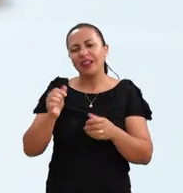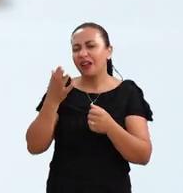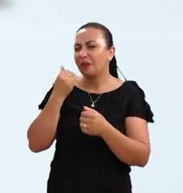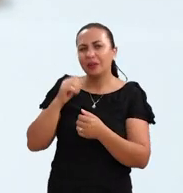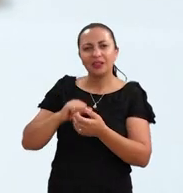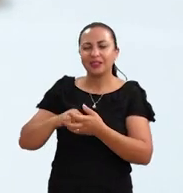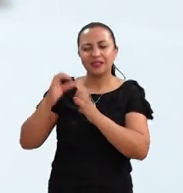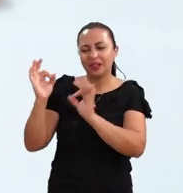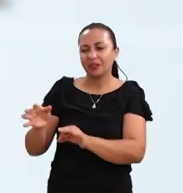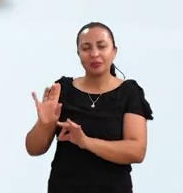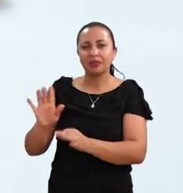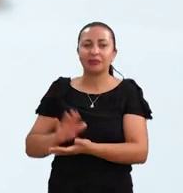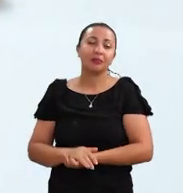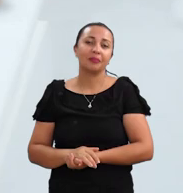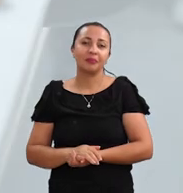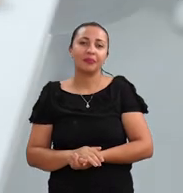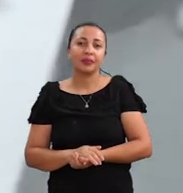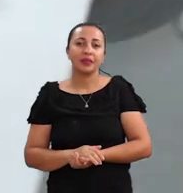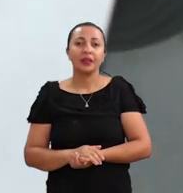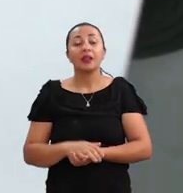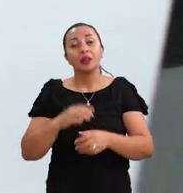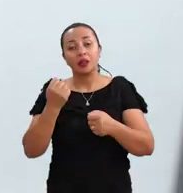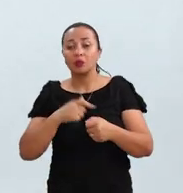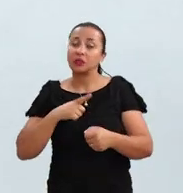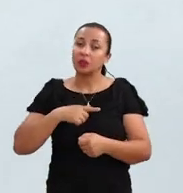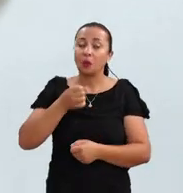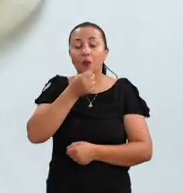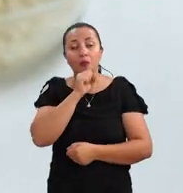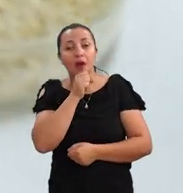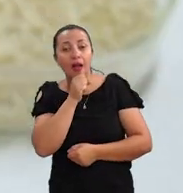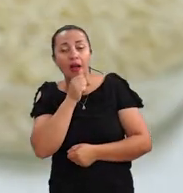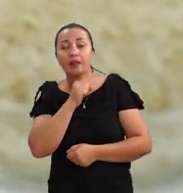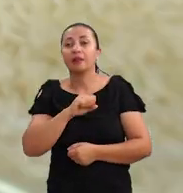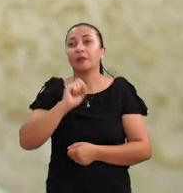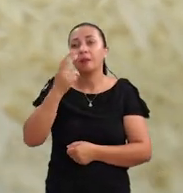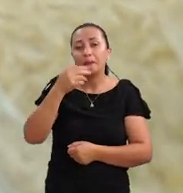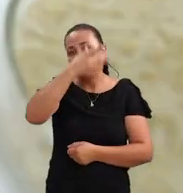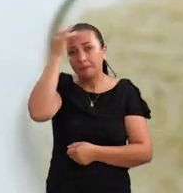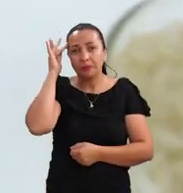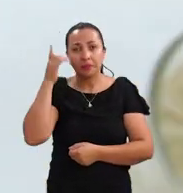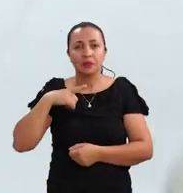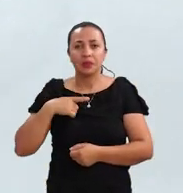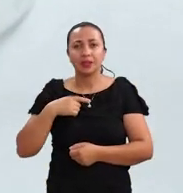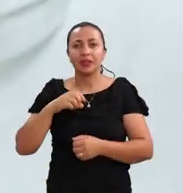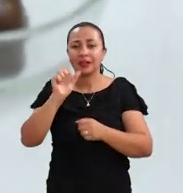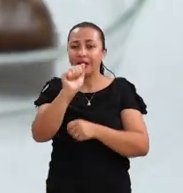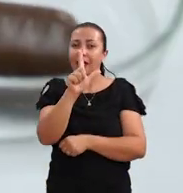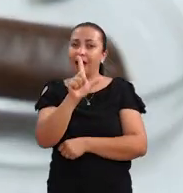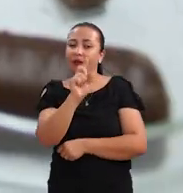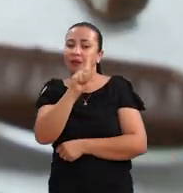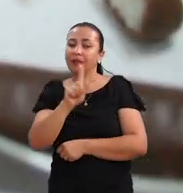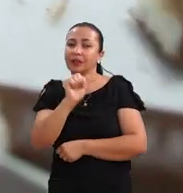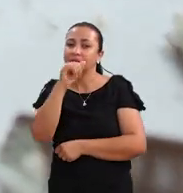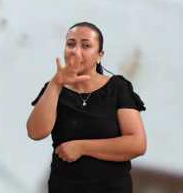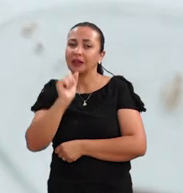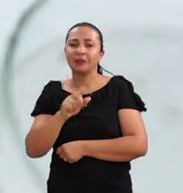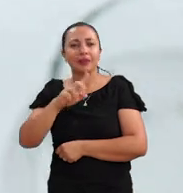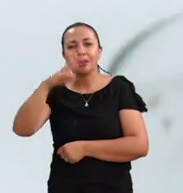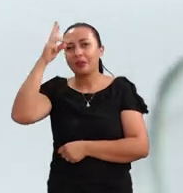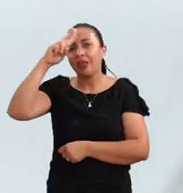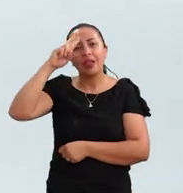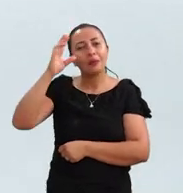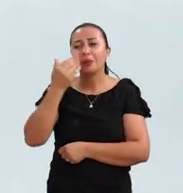fez, né, que não se alimentou daquele tipo de alimento. Ou, né, você tem um idoso ou pessoas, por exemplo, com Alzheimer, que não se lembram o que